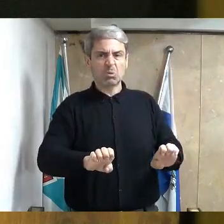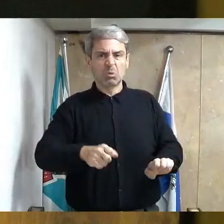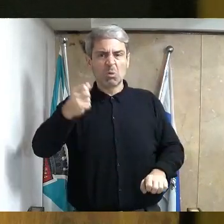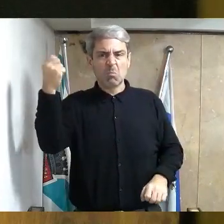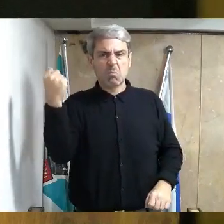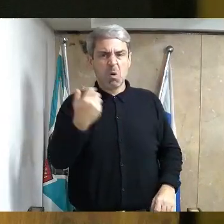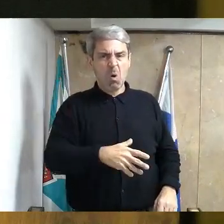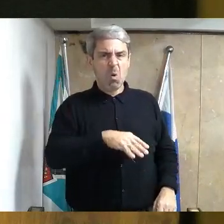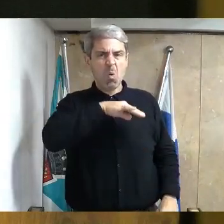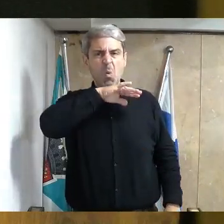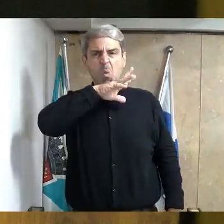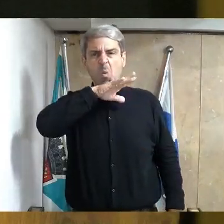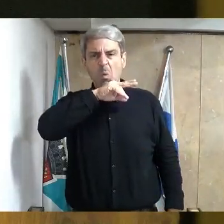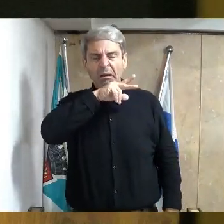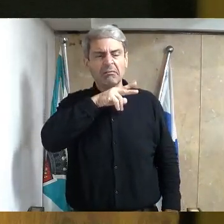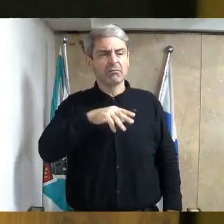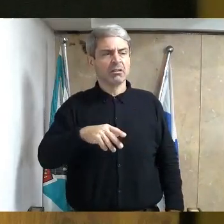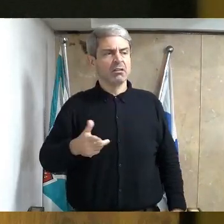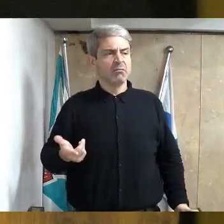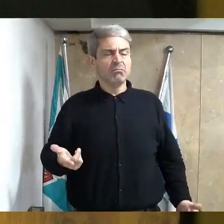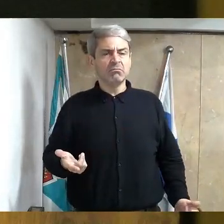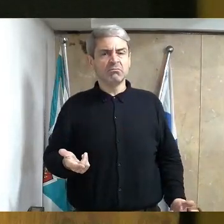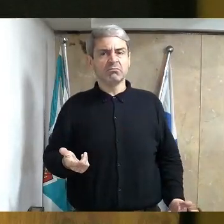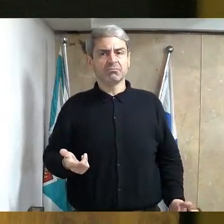nojento, nefasto,